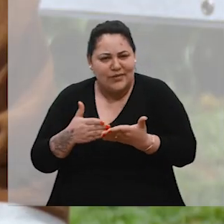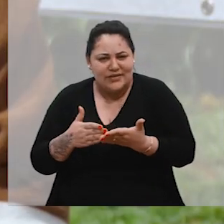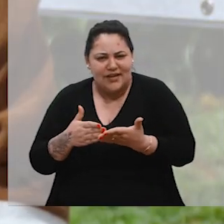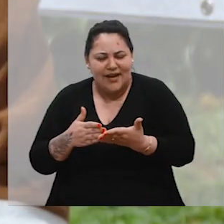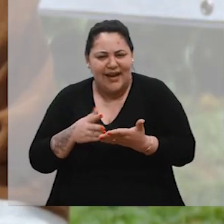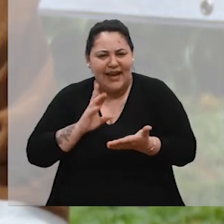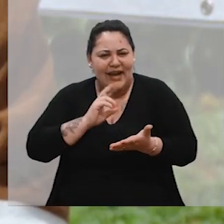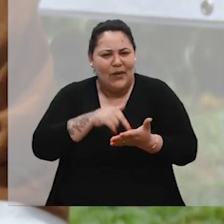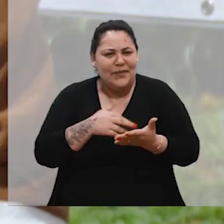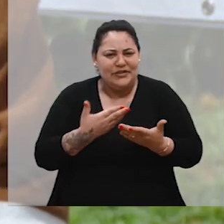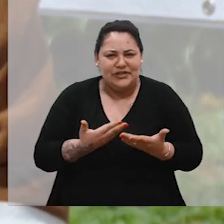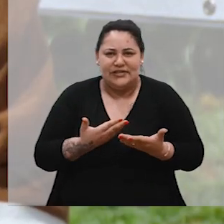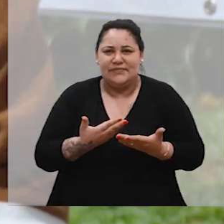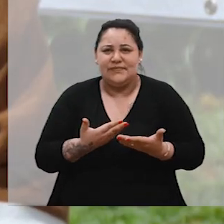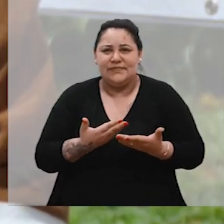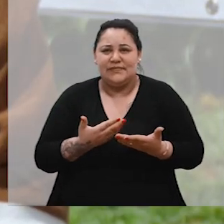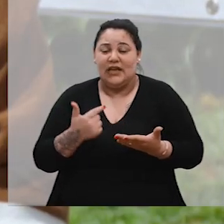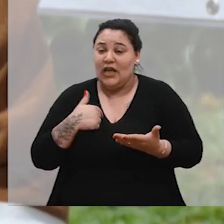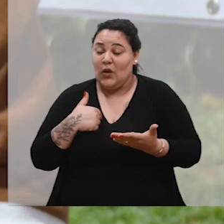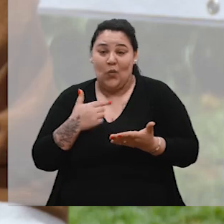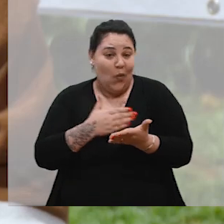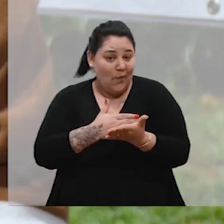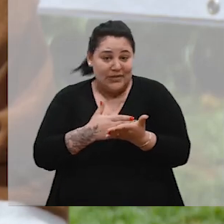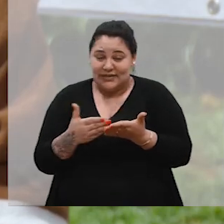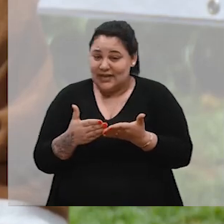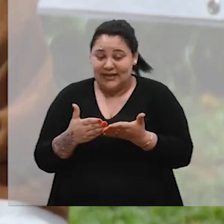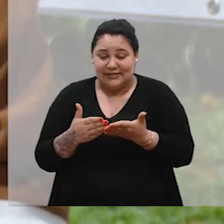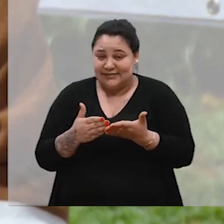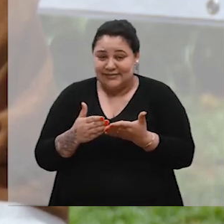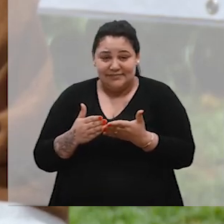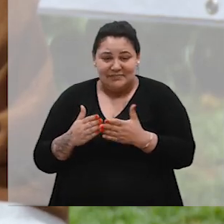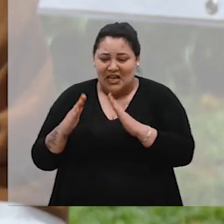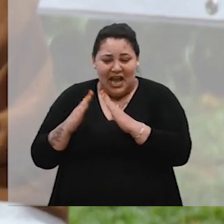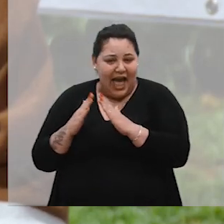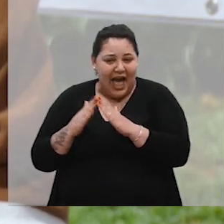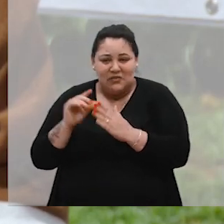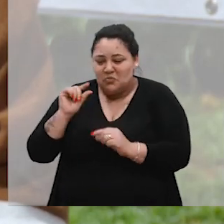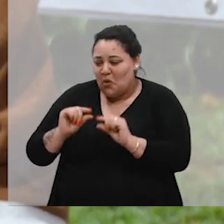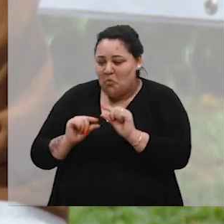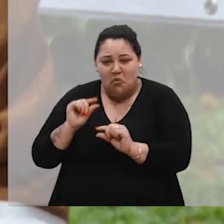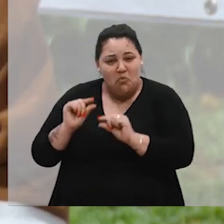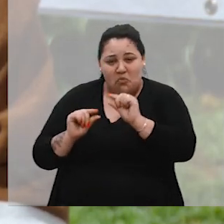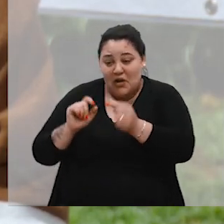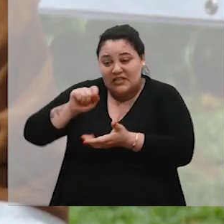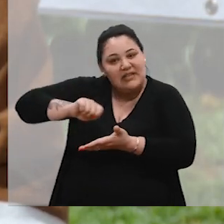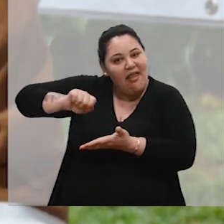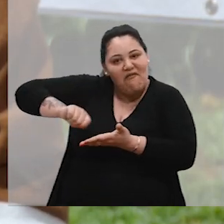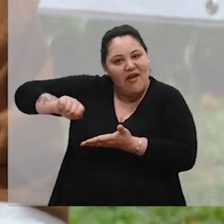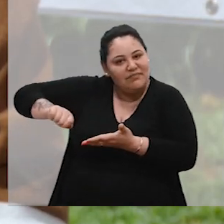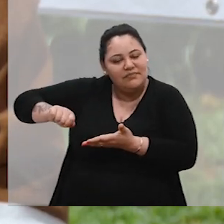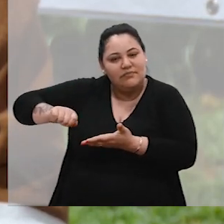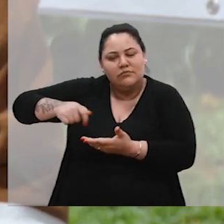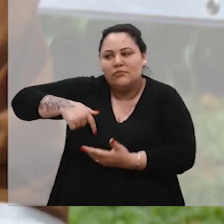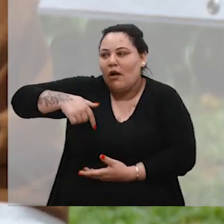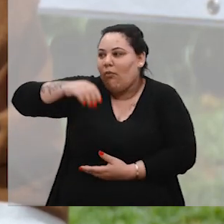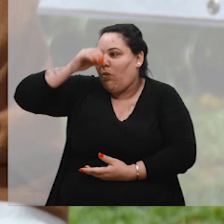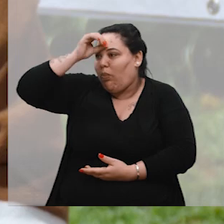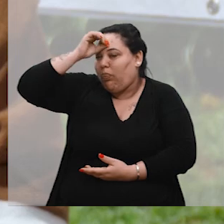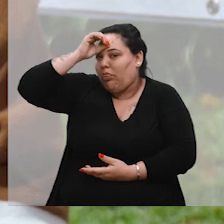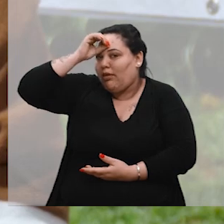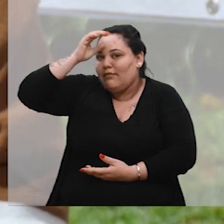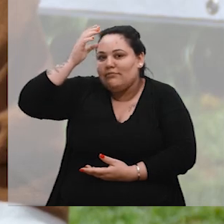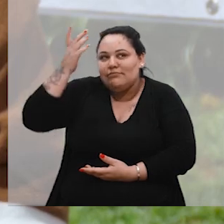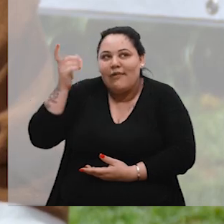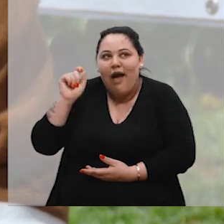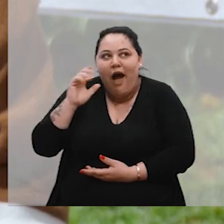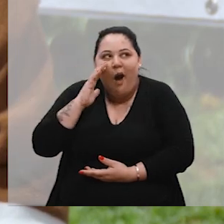eu comecei realmente assim, do nada, às escuras, né, a escrever. E eu não